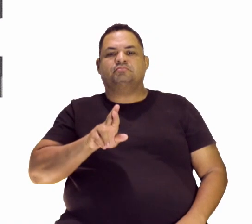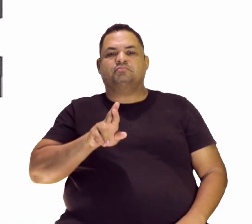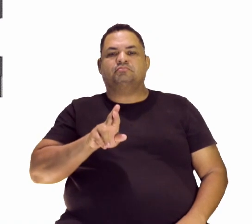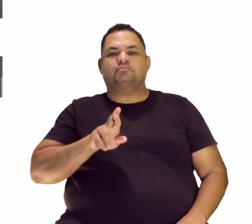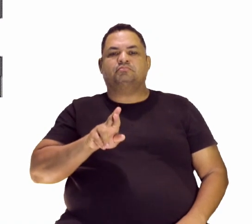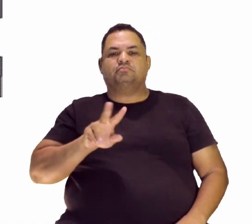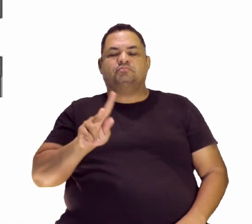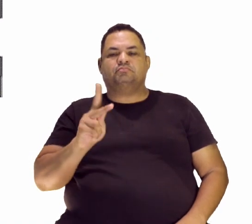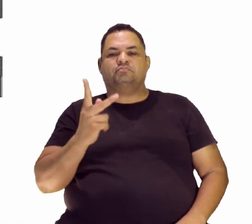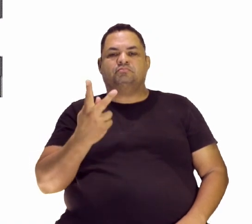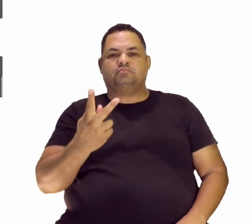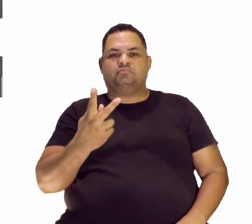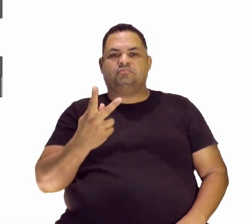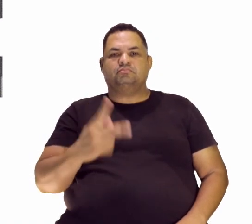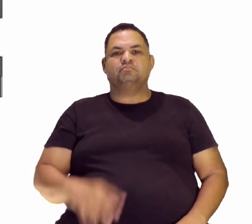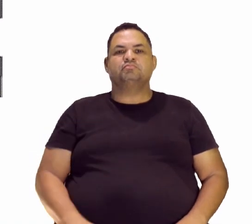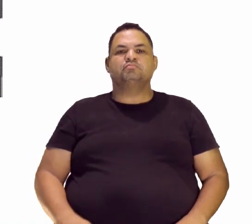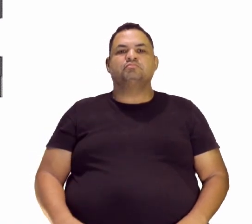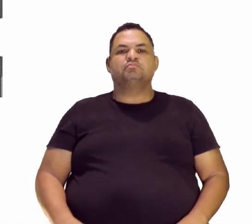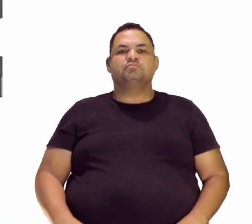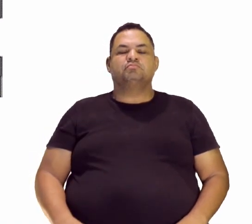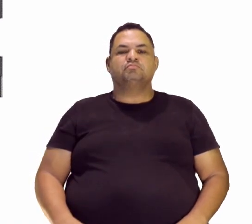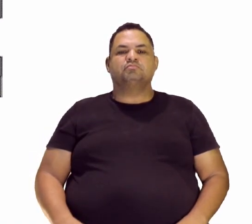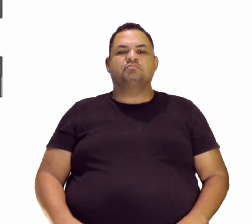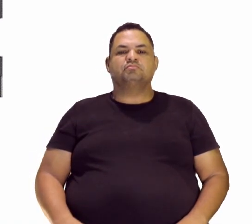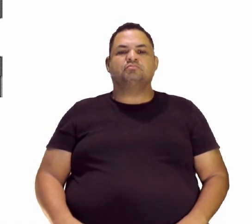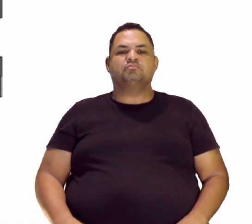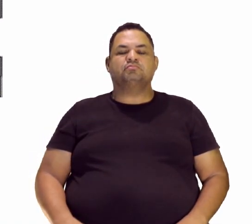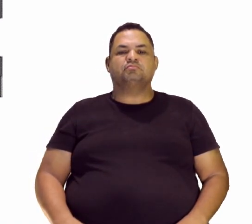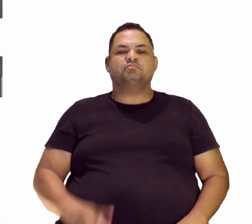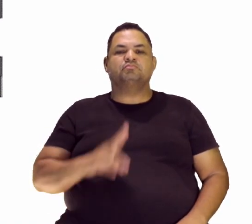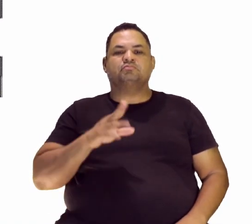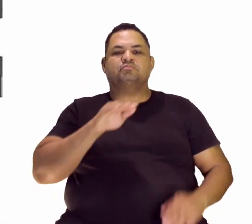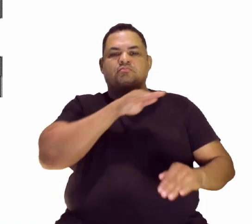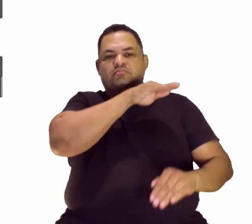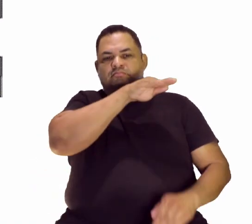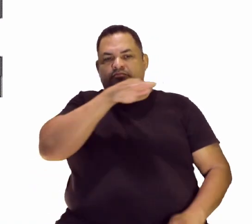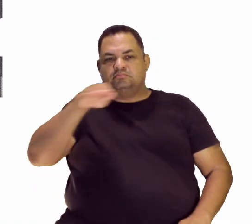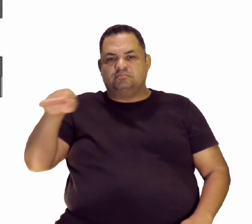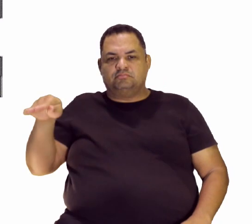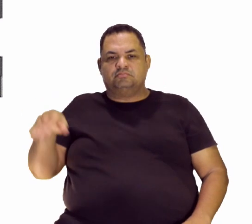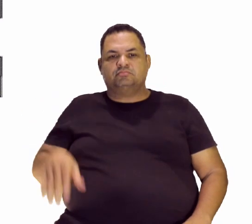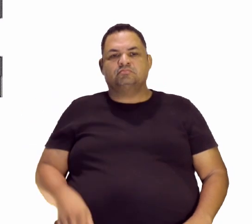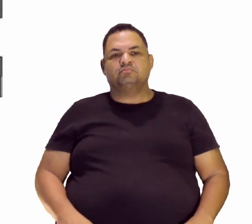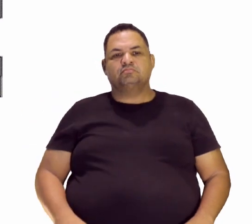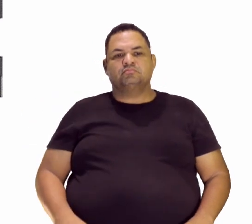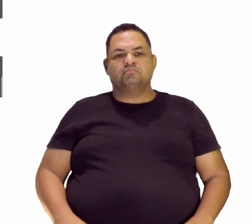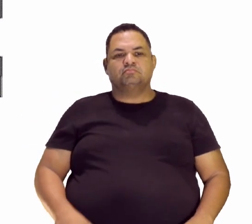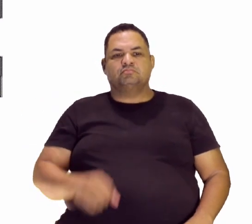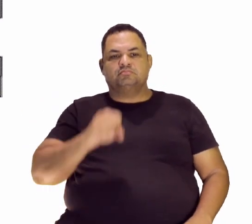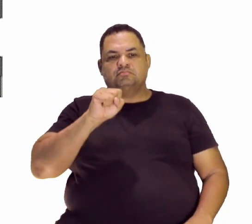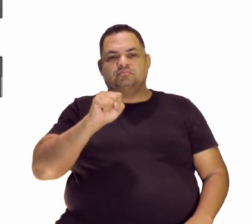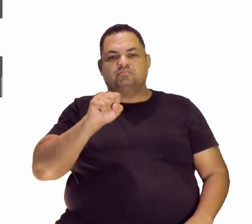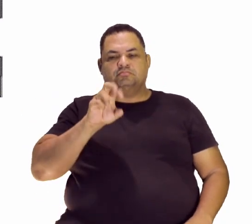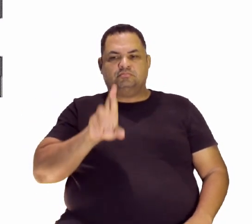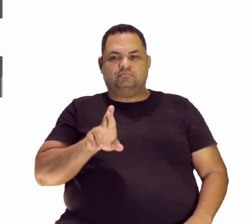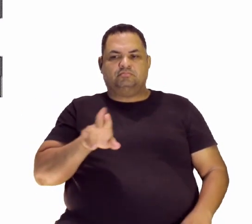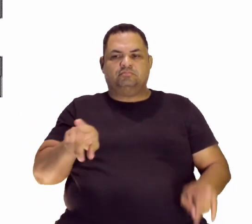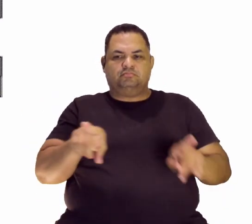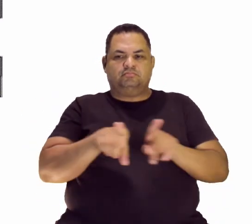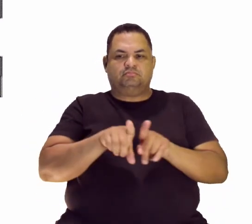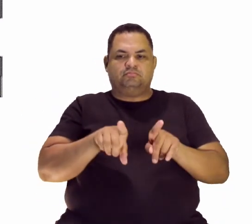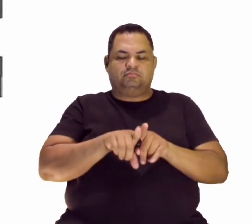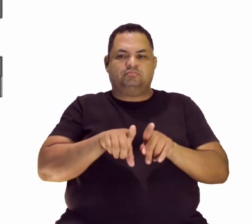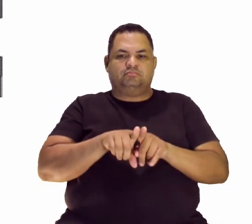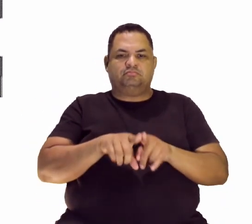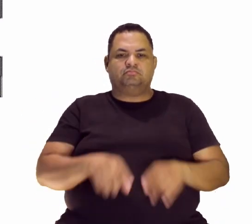E você tem o que? Olha, se você observar, no mesmo período você tem o estrôncio. Então,